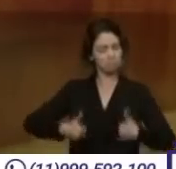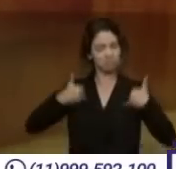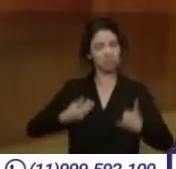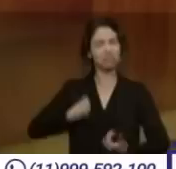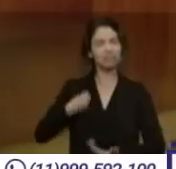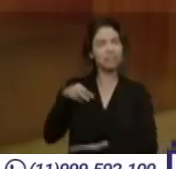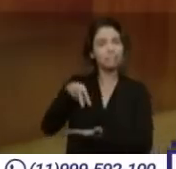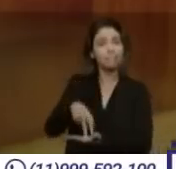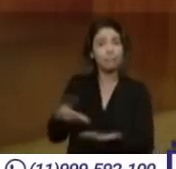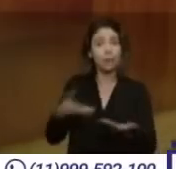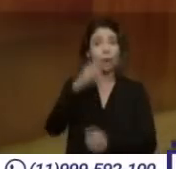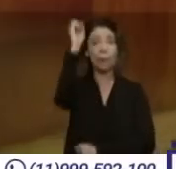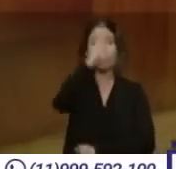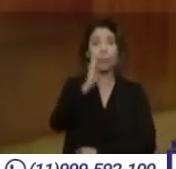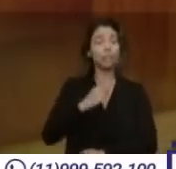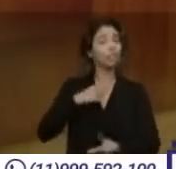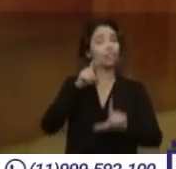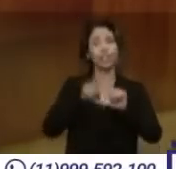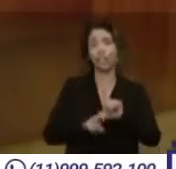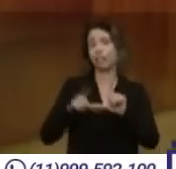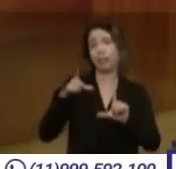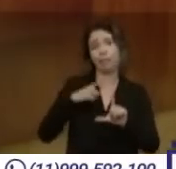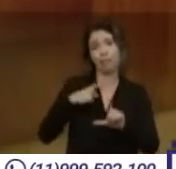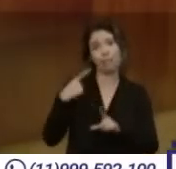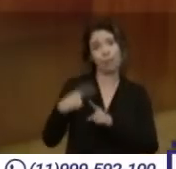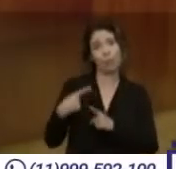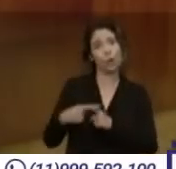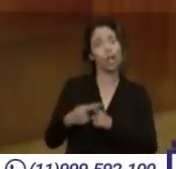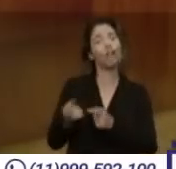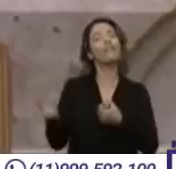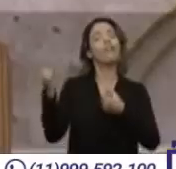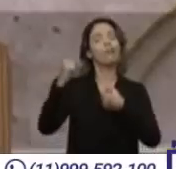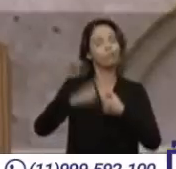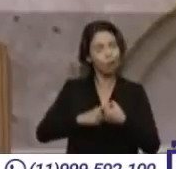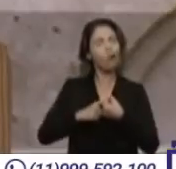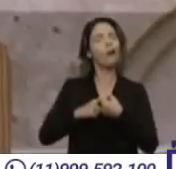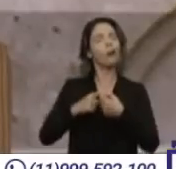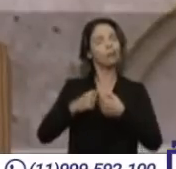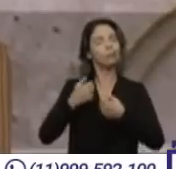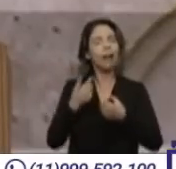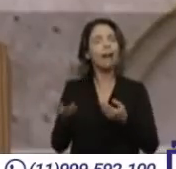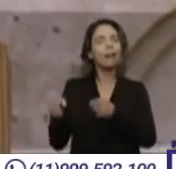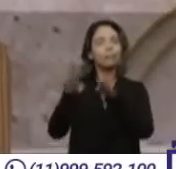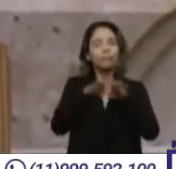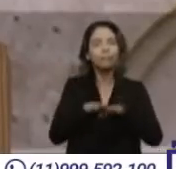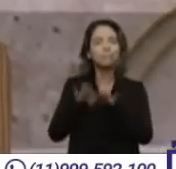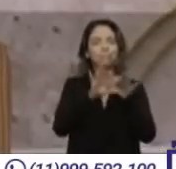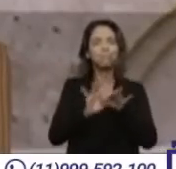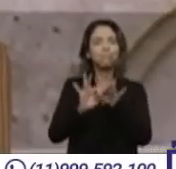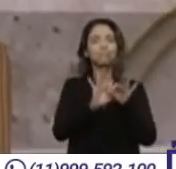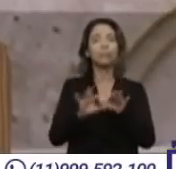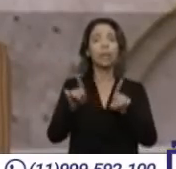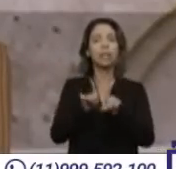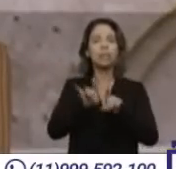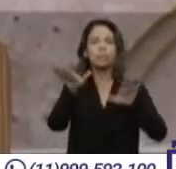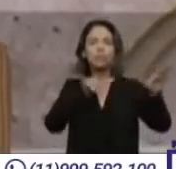deve o Brasil pela reconstrução do processo democrático, seja pela convocação da